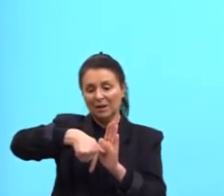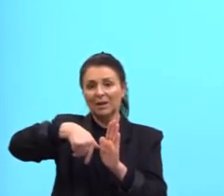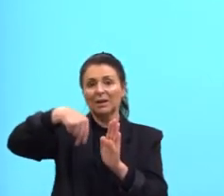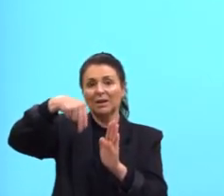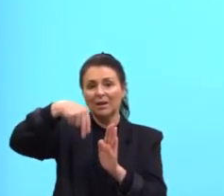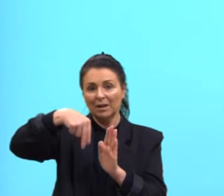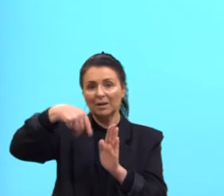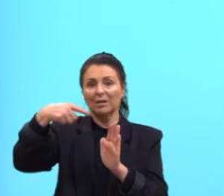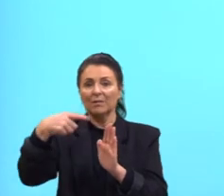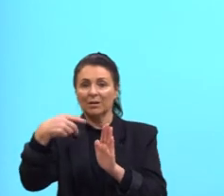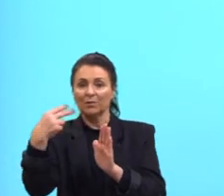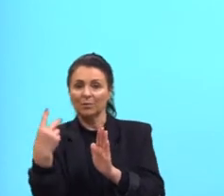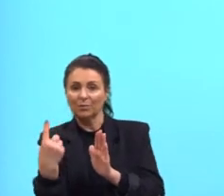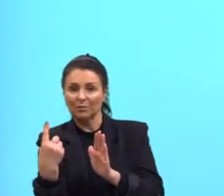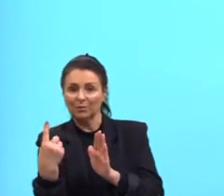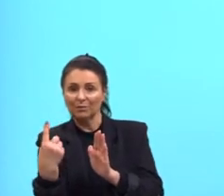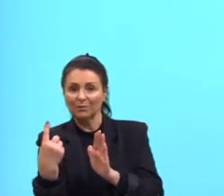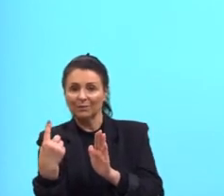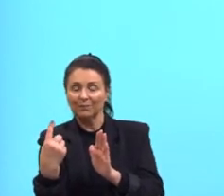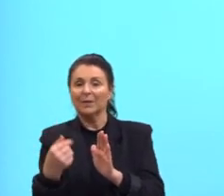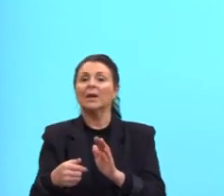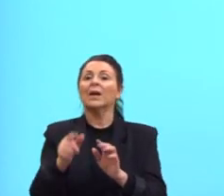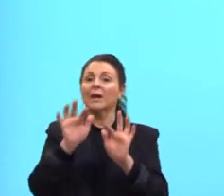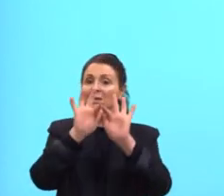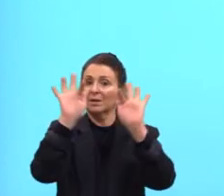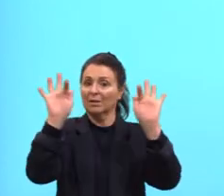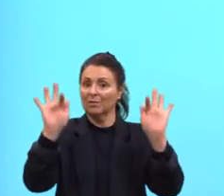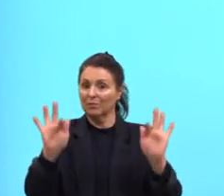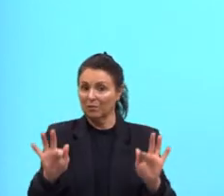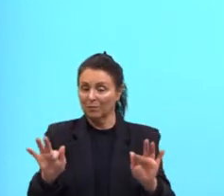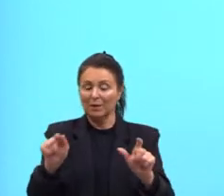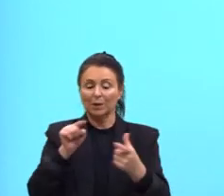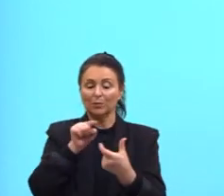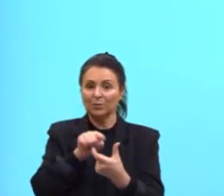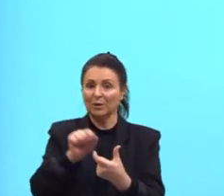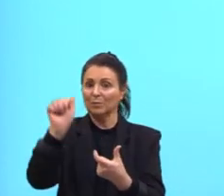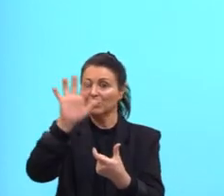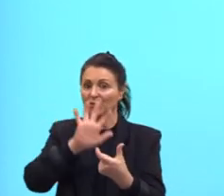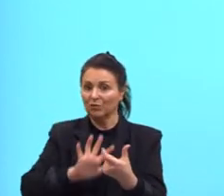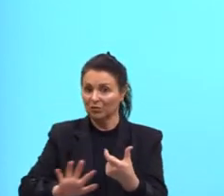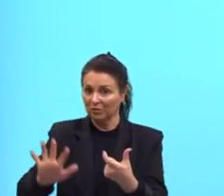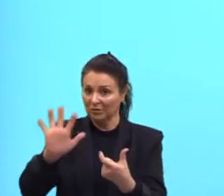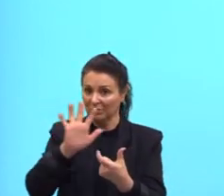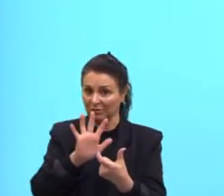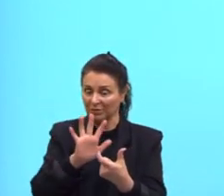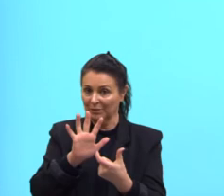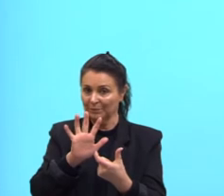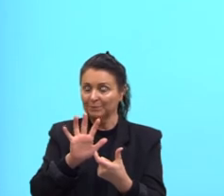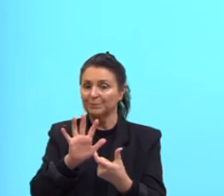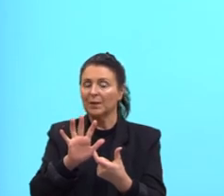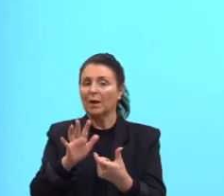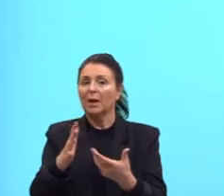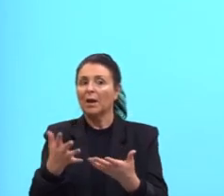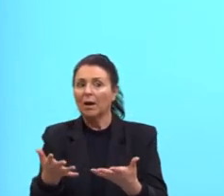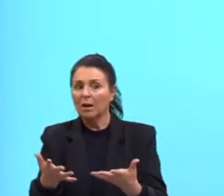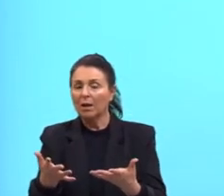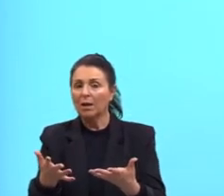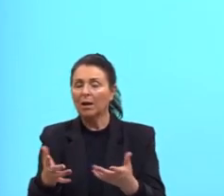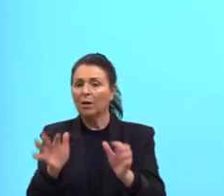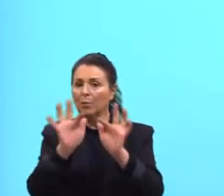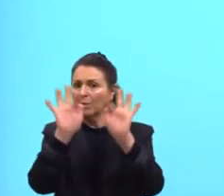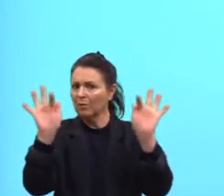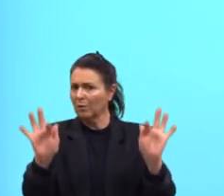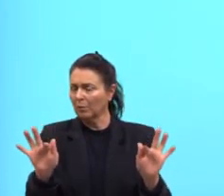termos menos um Esta é a fórmula do termo geral tá ela é relativamente uma